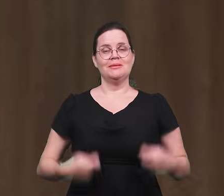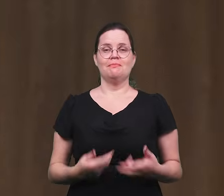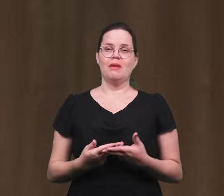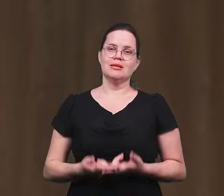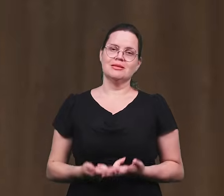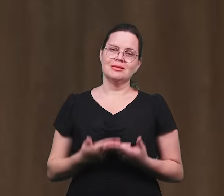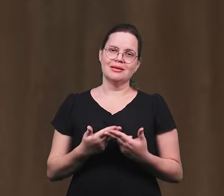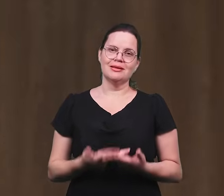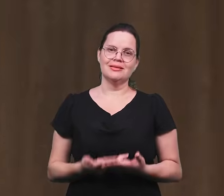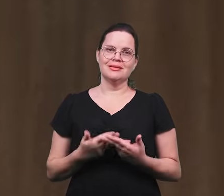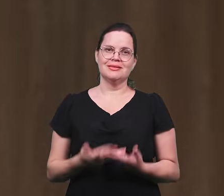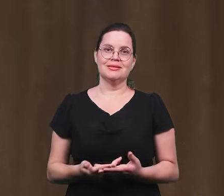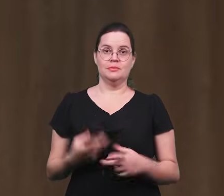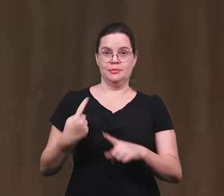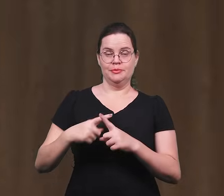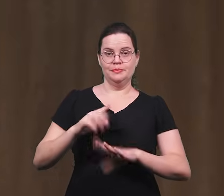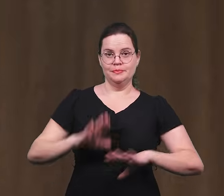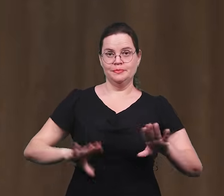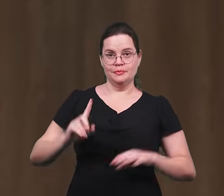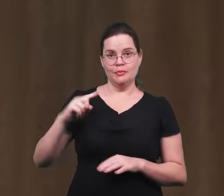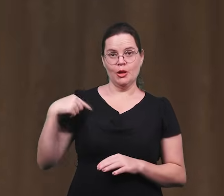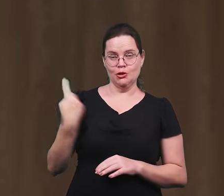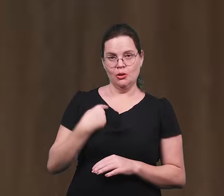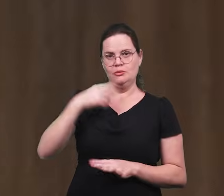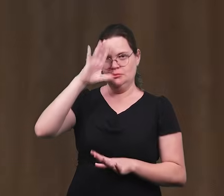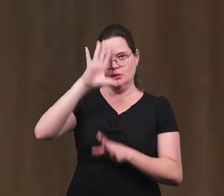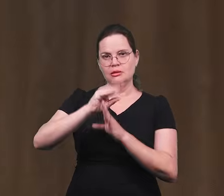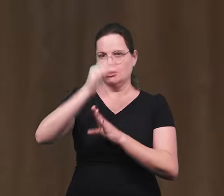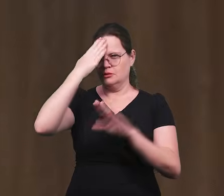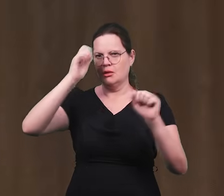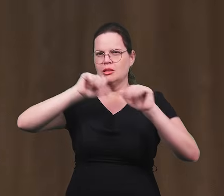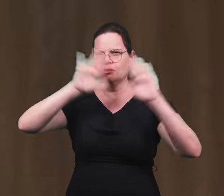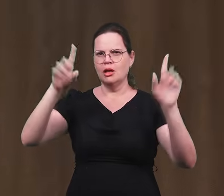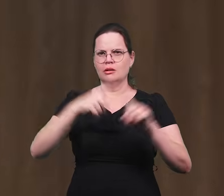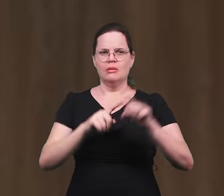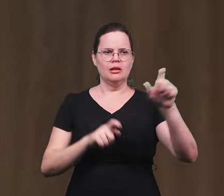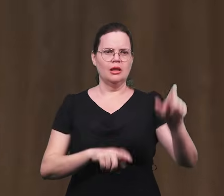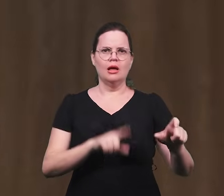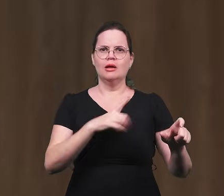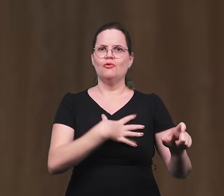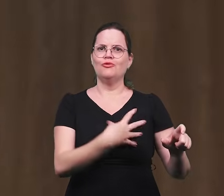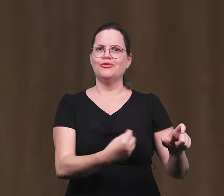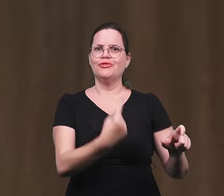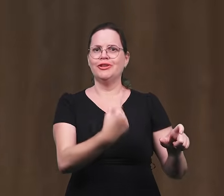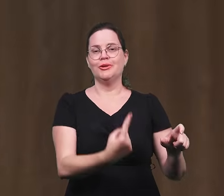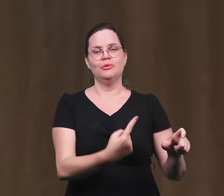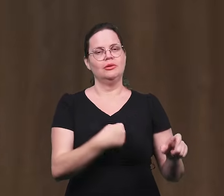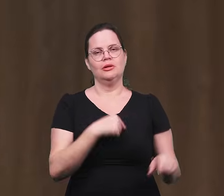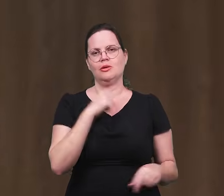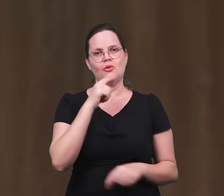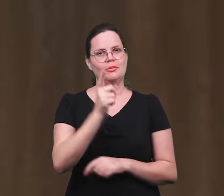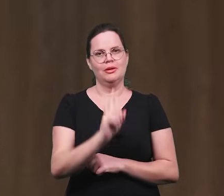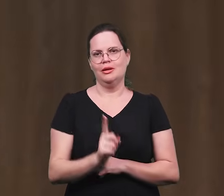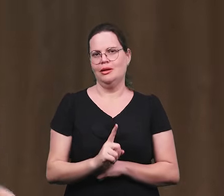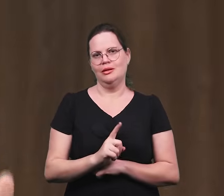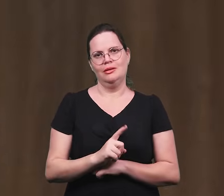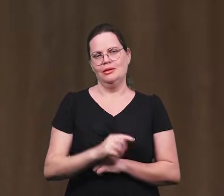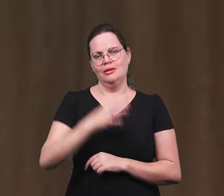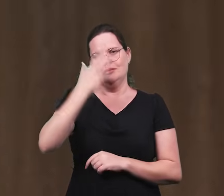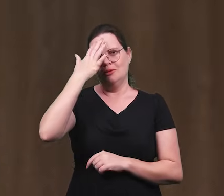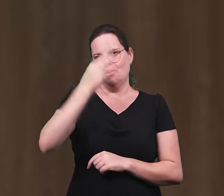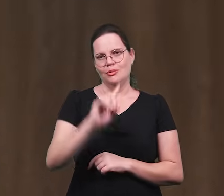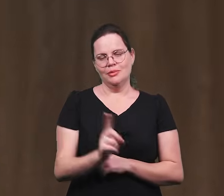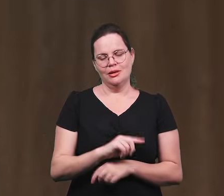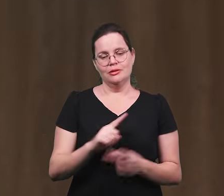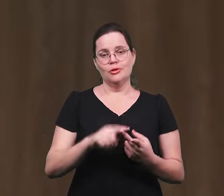muitas vezes nós alcançamos o entendimento, mas às vezes tem aquele filho, tem aquele esposo ainda, tem aquele